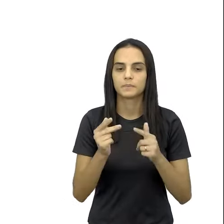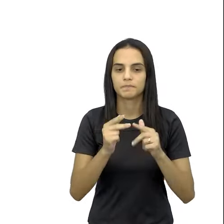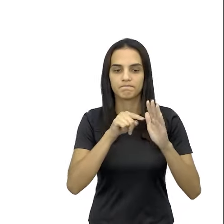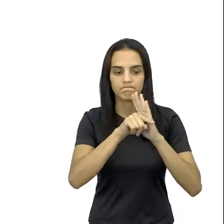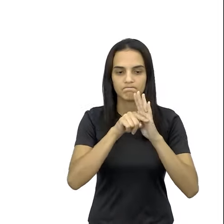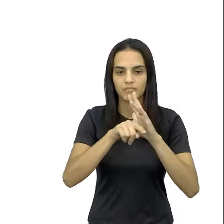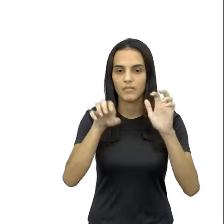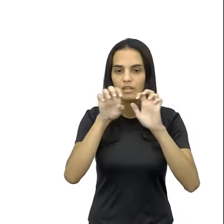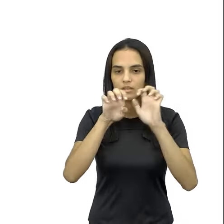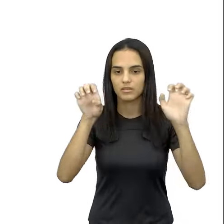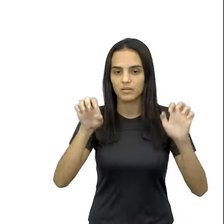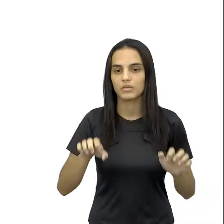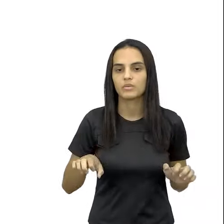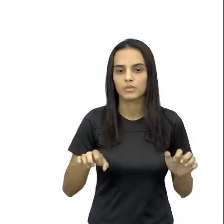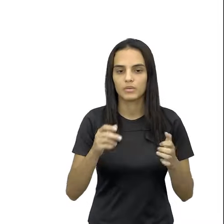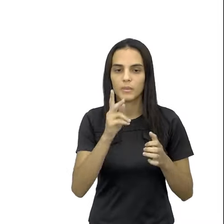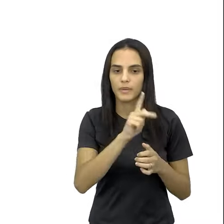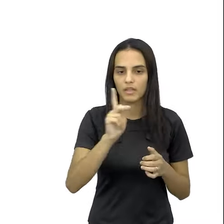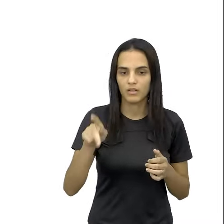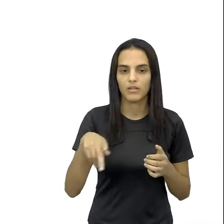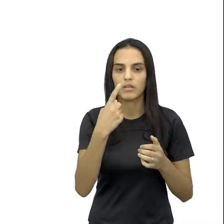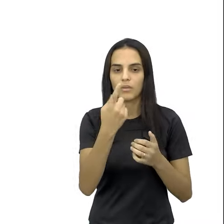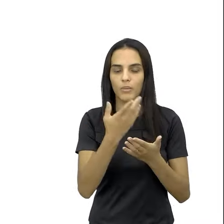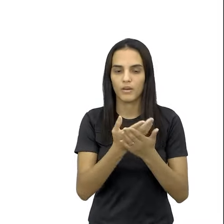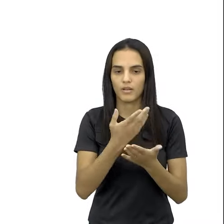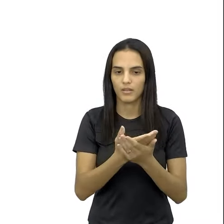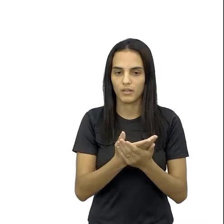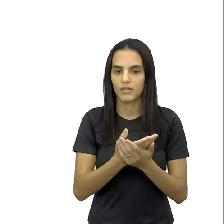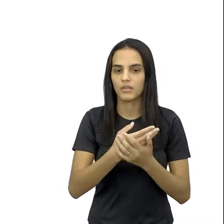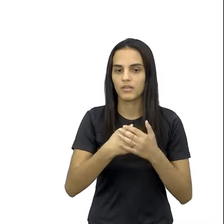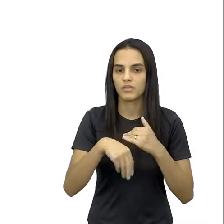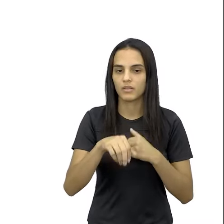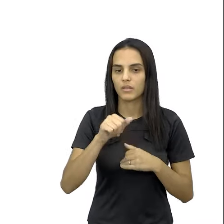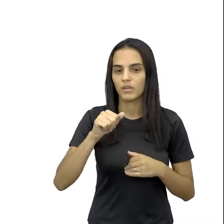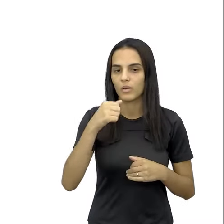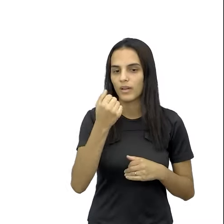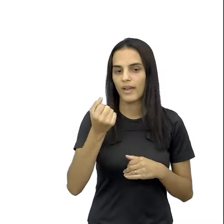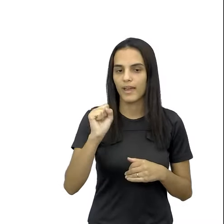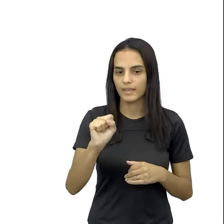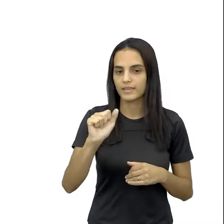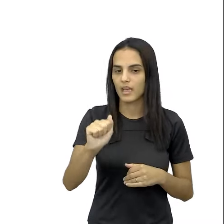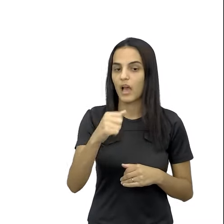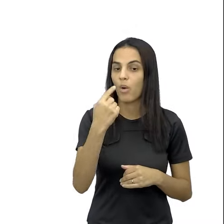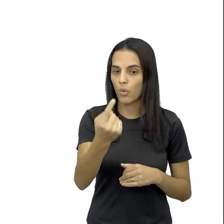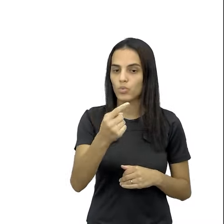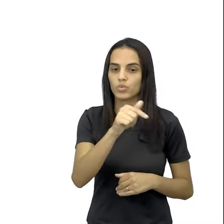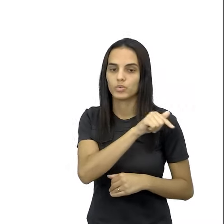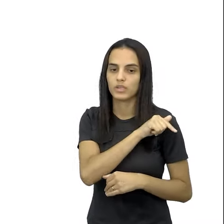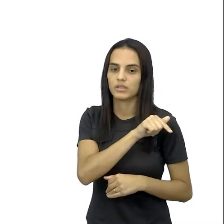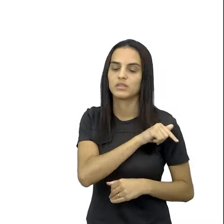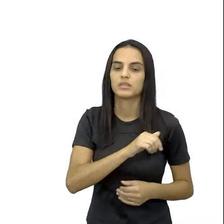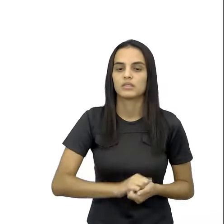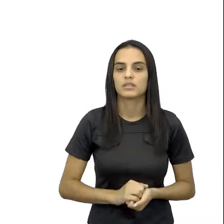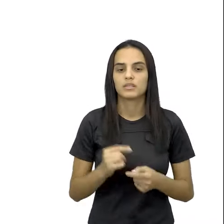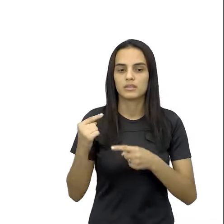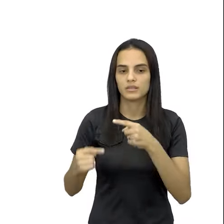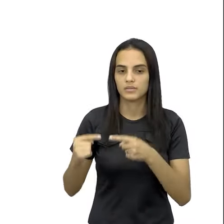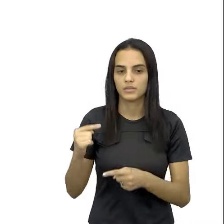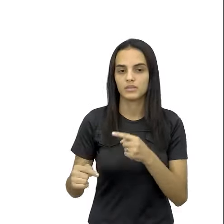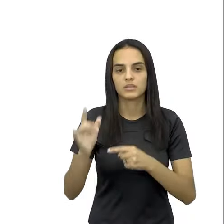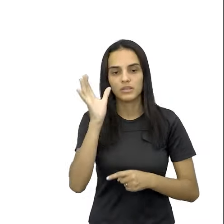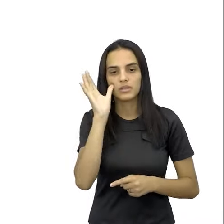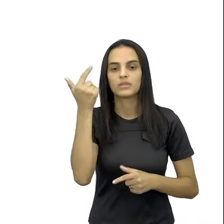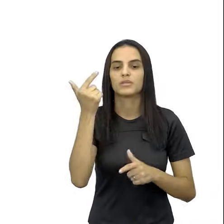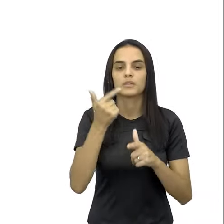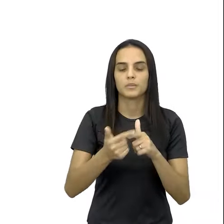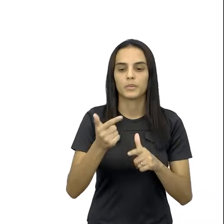estrutura didático-pedagógica em uma aula da SA1 do sétimo ano e discutir a resolução de problemas